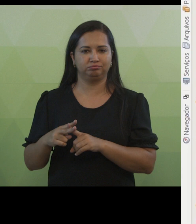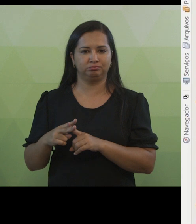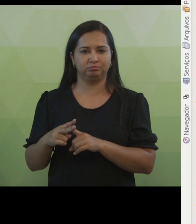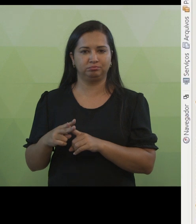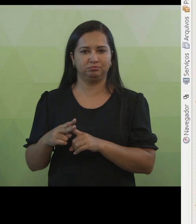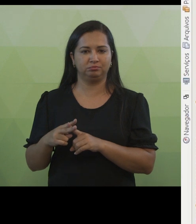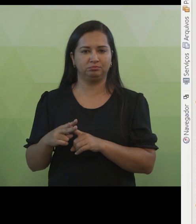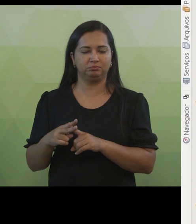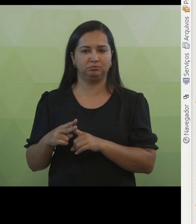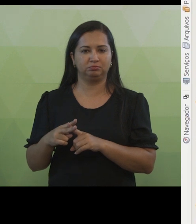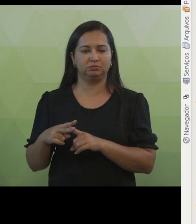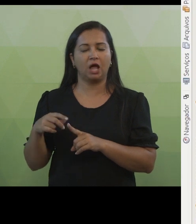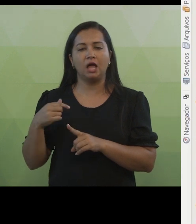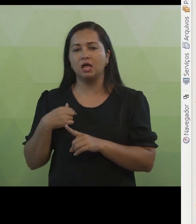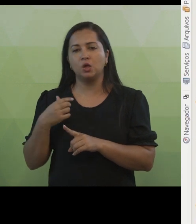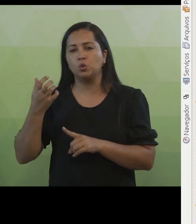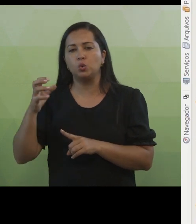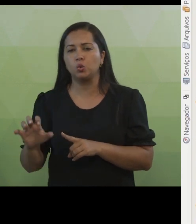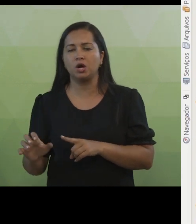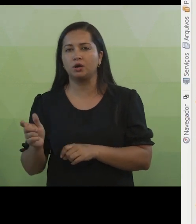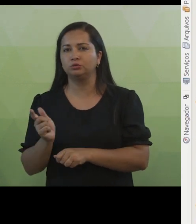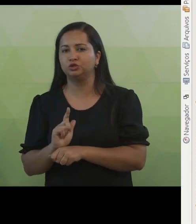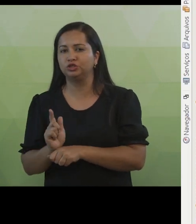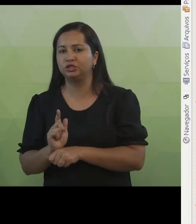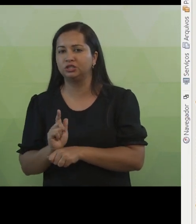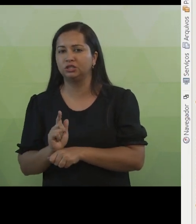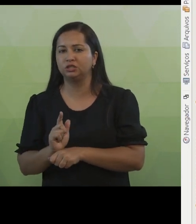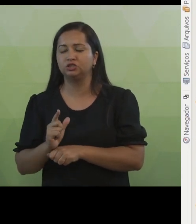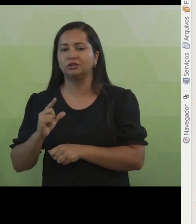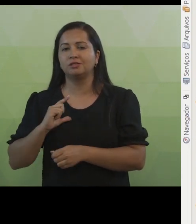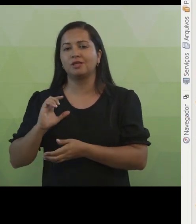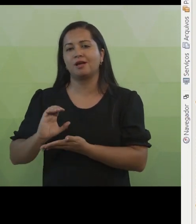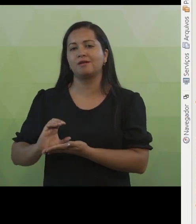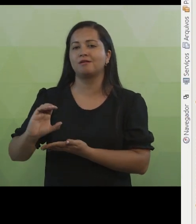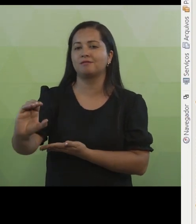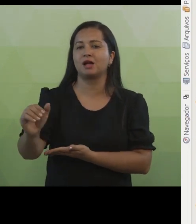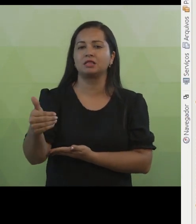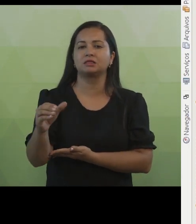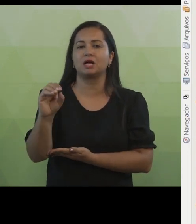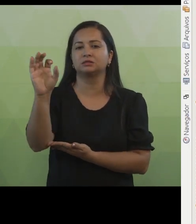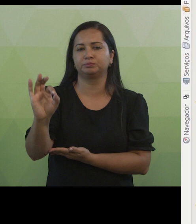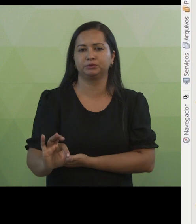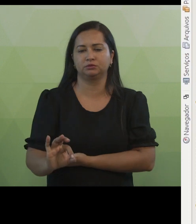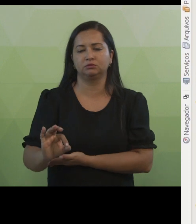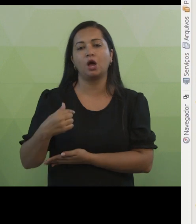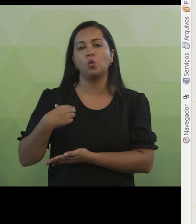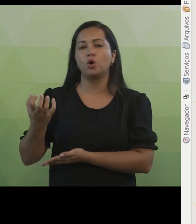seja, eu não quero que para gerente eu tenha uma bonificação de 10%, eu quero de